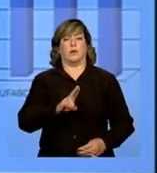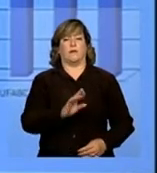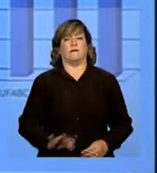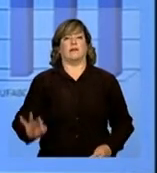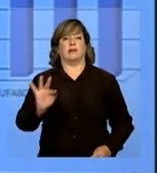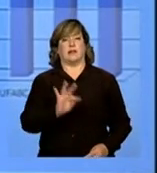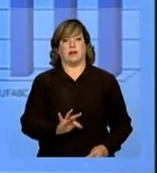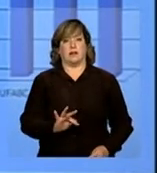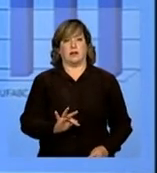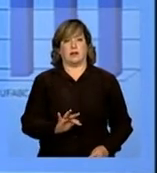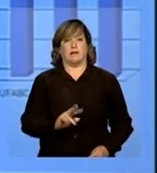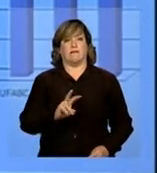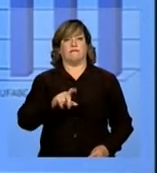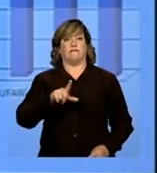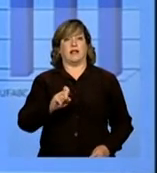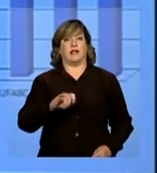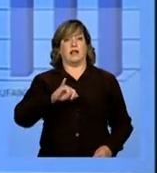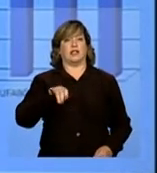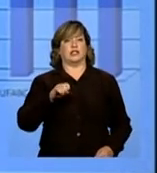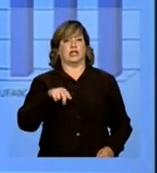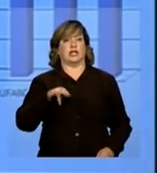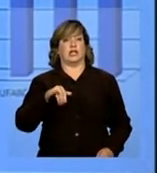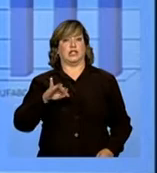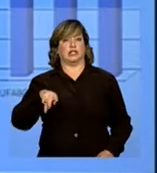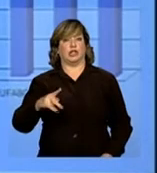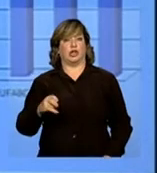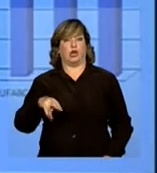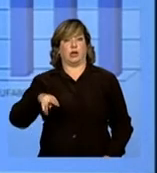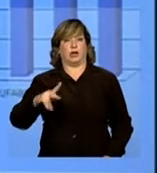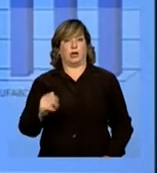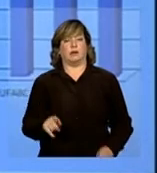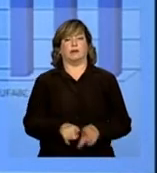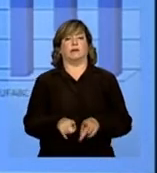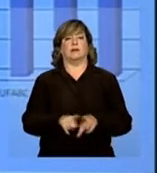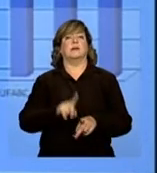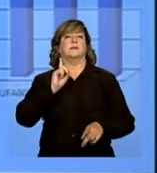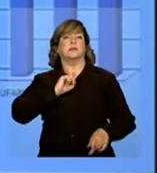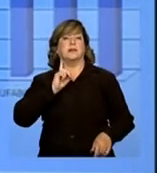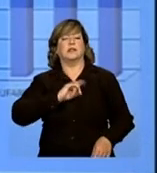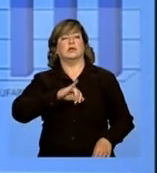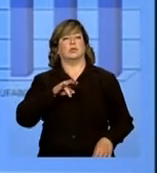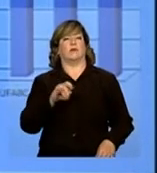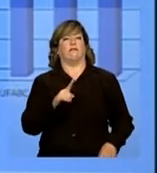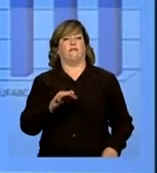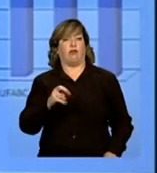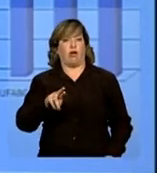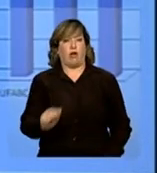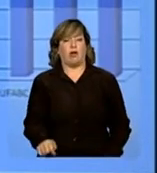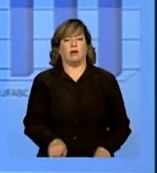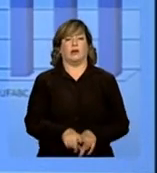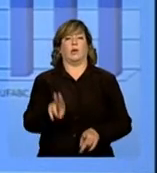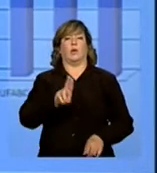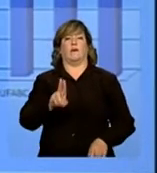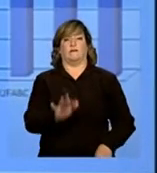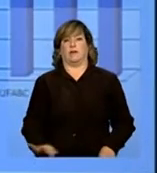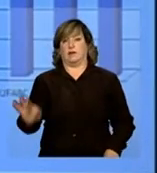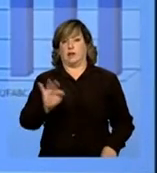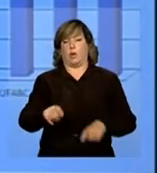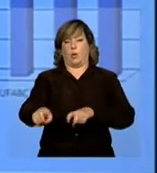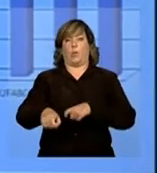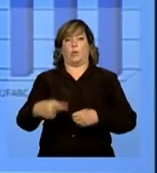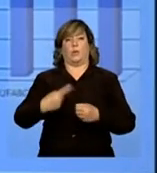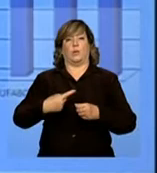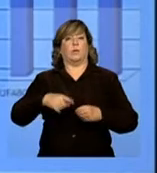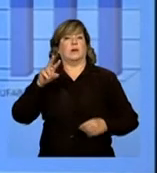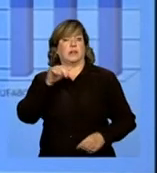Federal do Vale do Jequitinhonha deverá o sul de Minas do Federal de Juiz de Fora Universidade Federal Rural do Rio